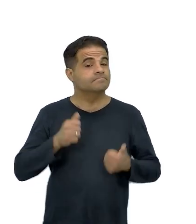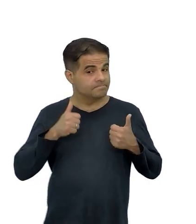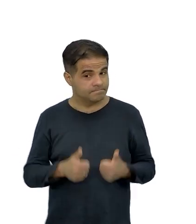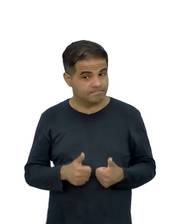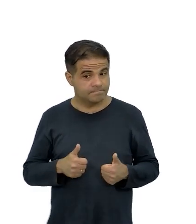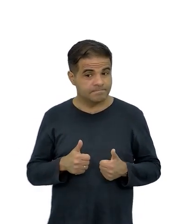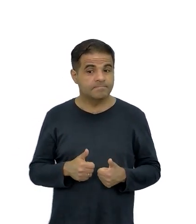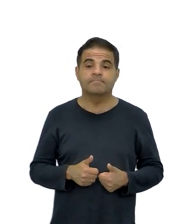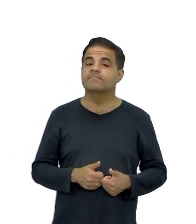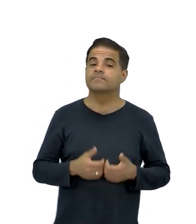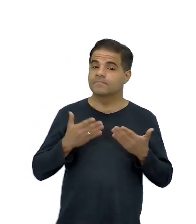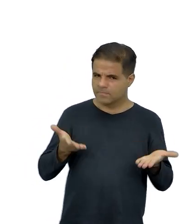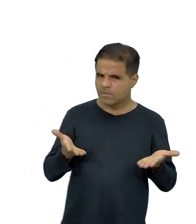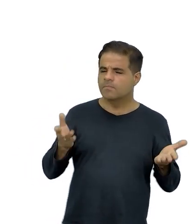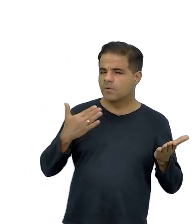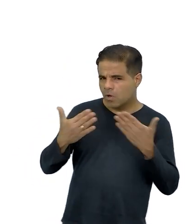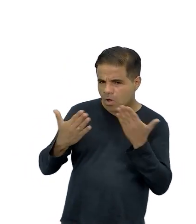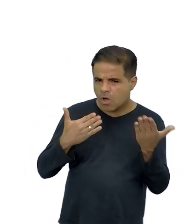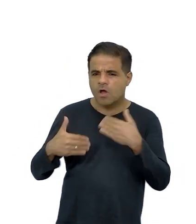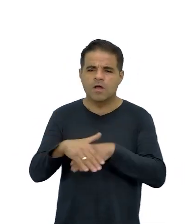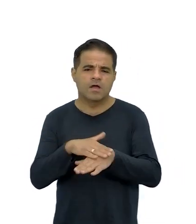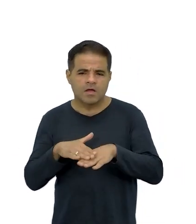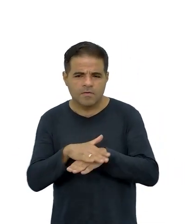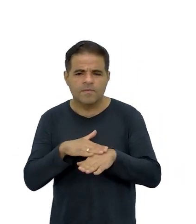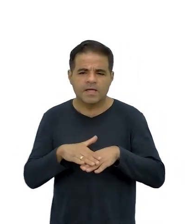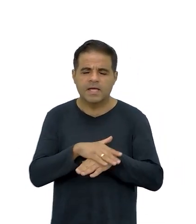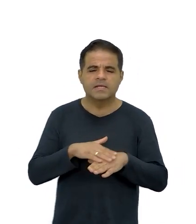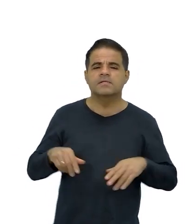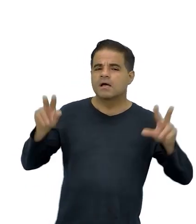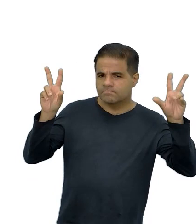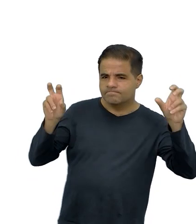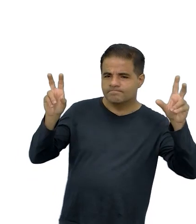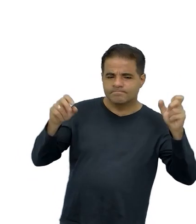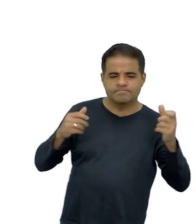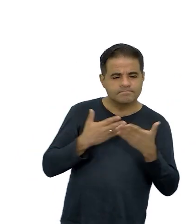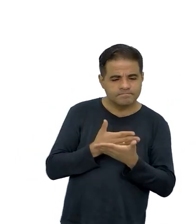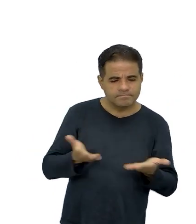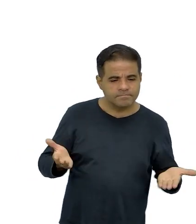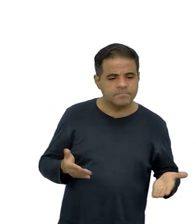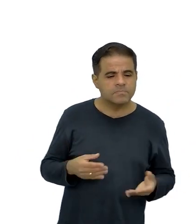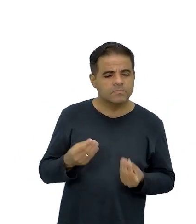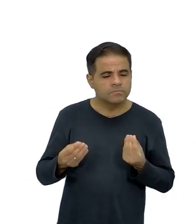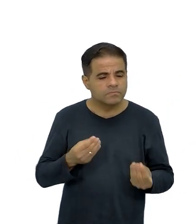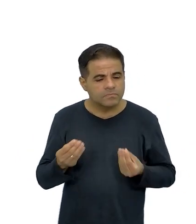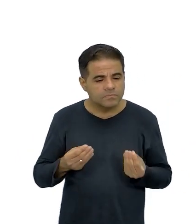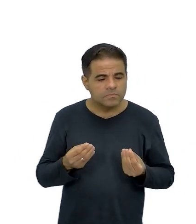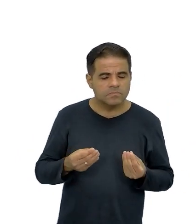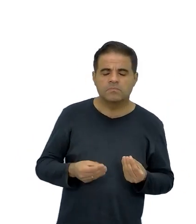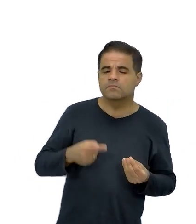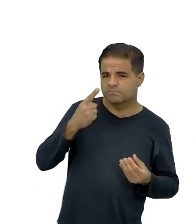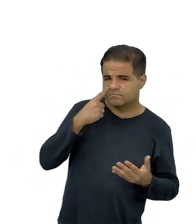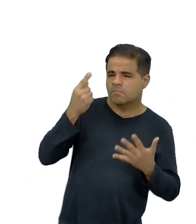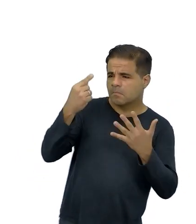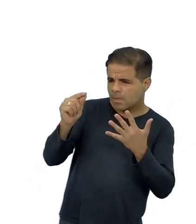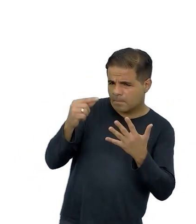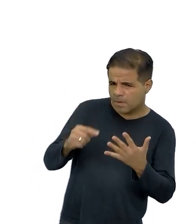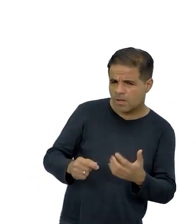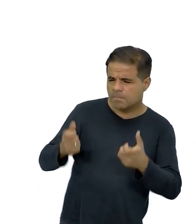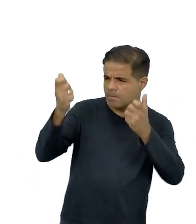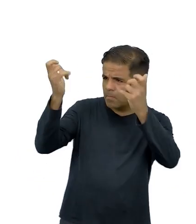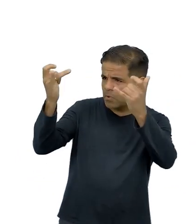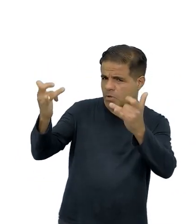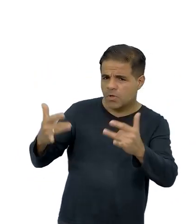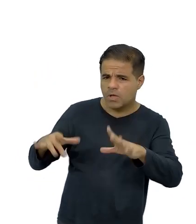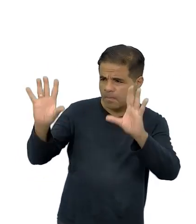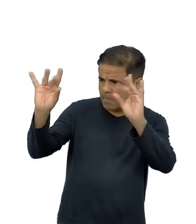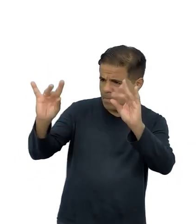Bem, vamos conversar então, né, sobre elas. Então, considerando aí a